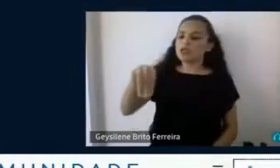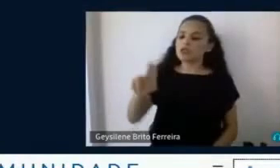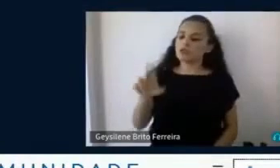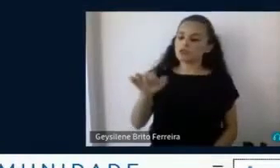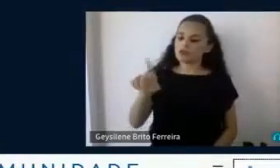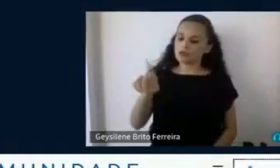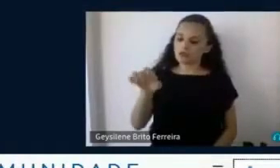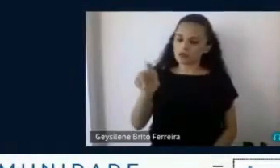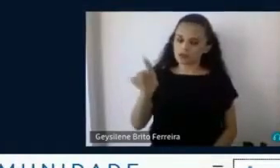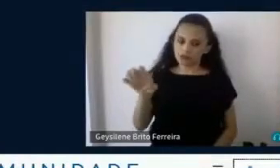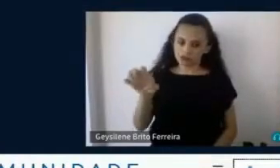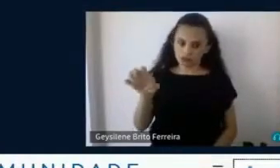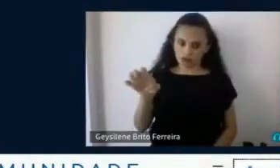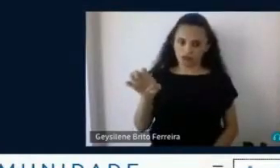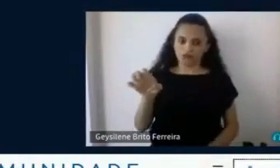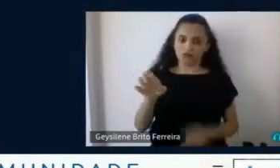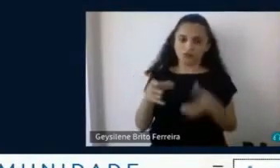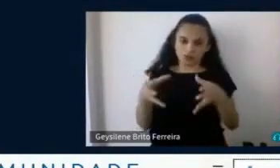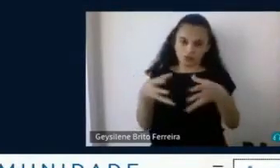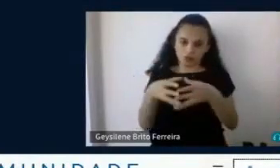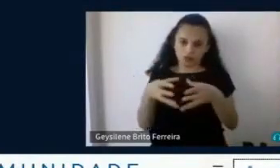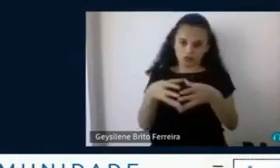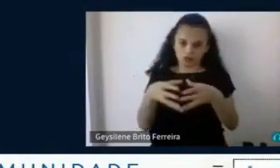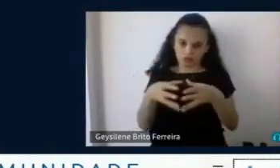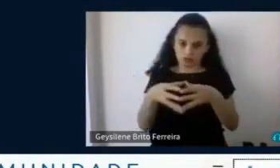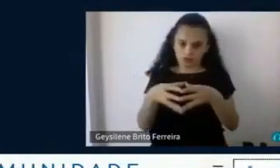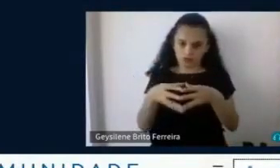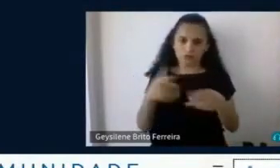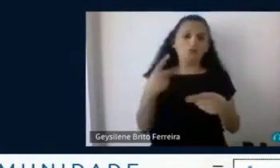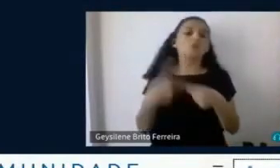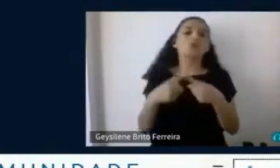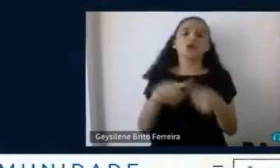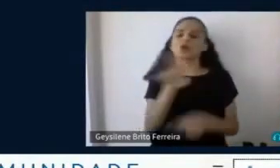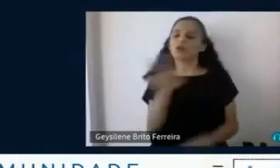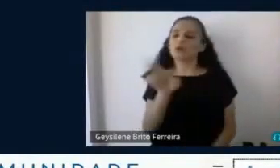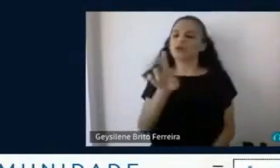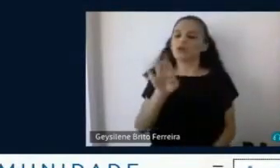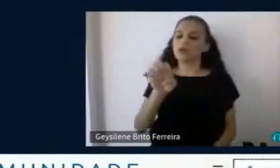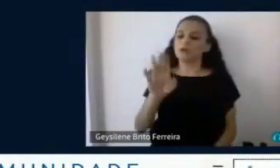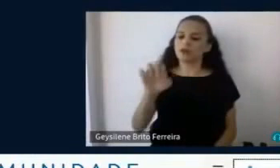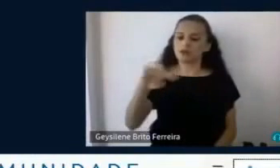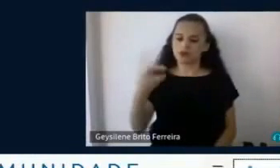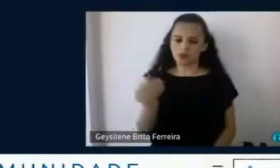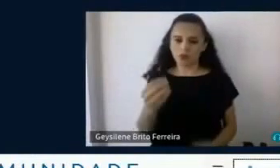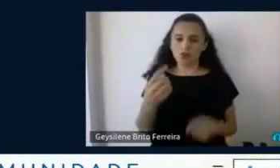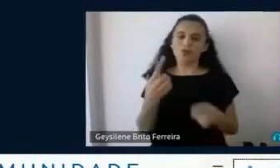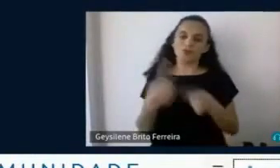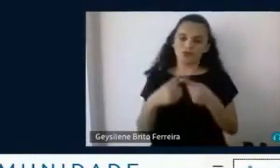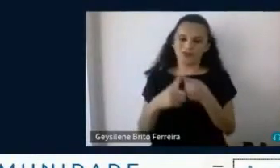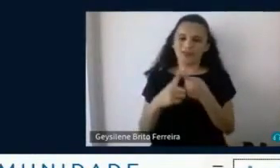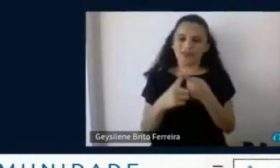das vacas, no abortamento, lá no monitoramento e tal. Então, a